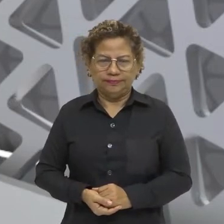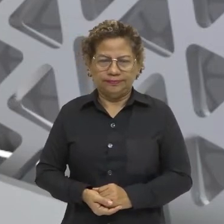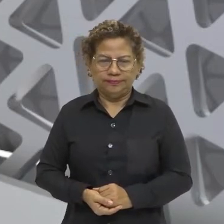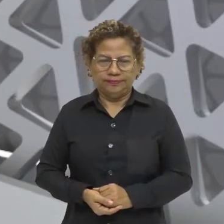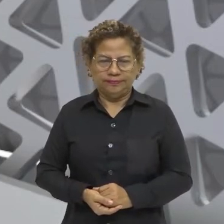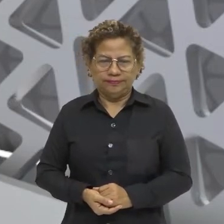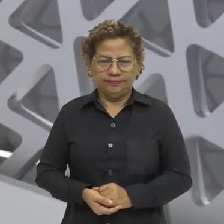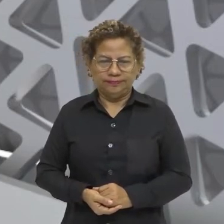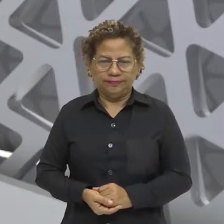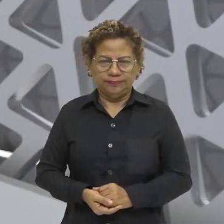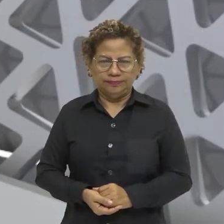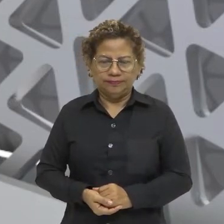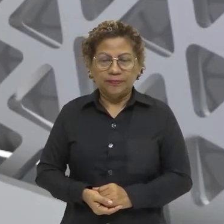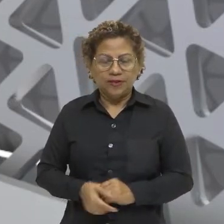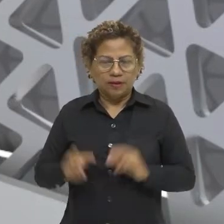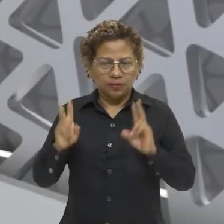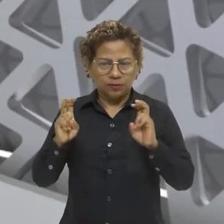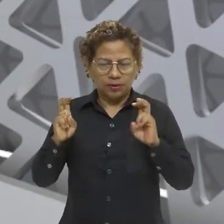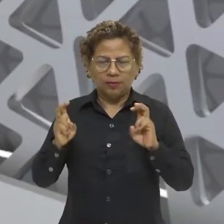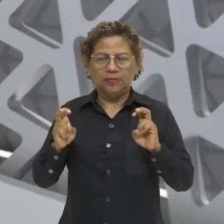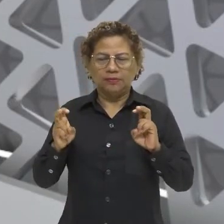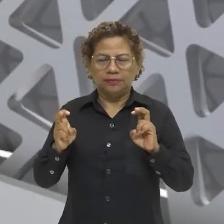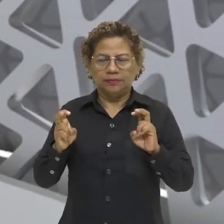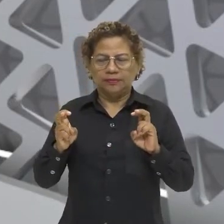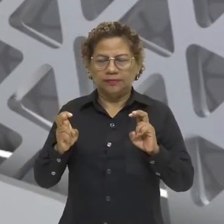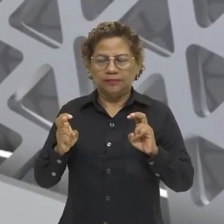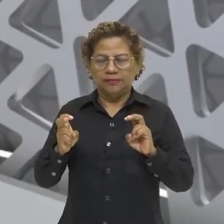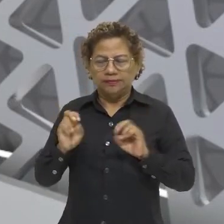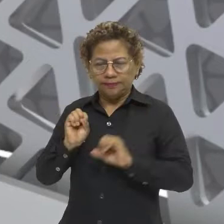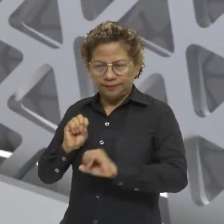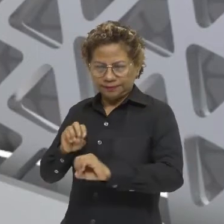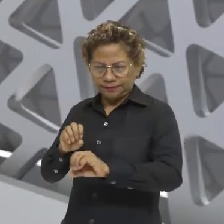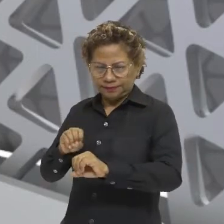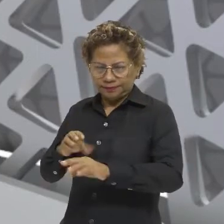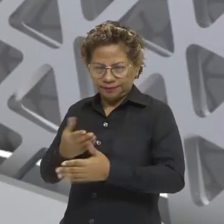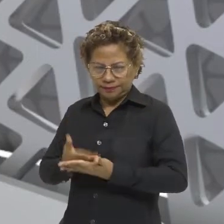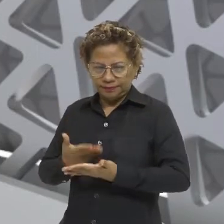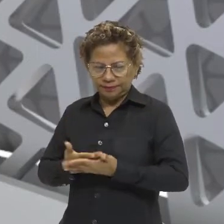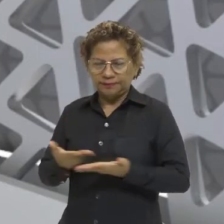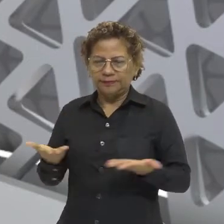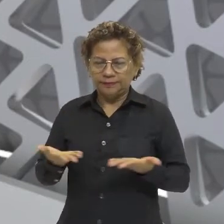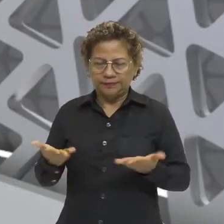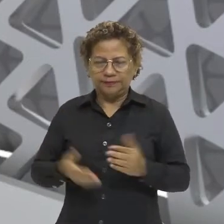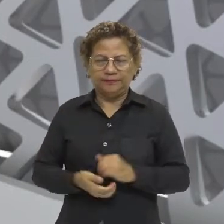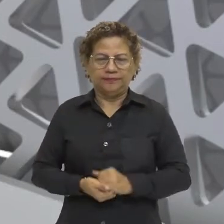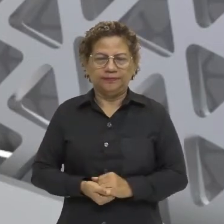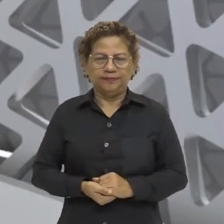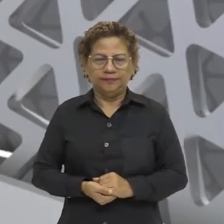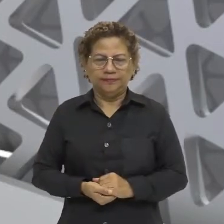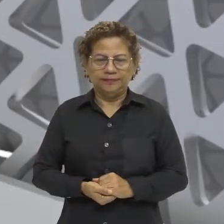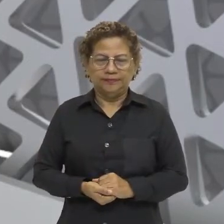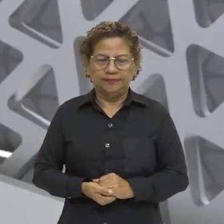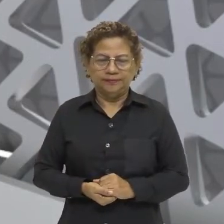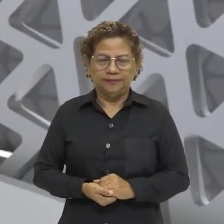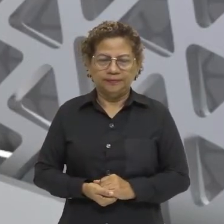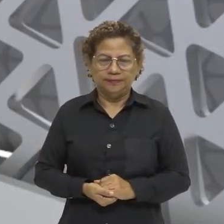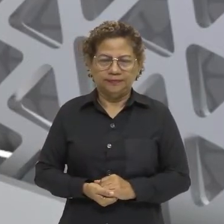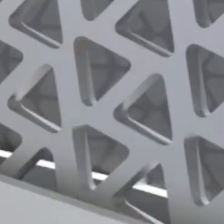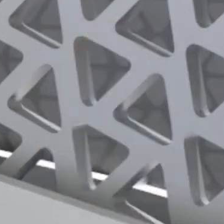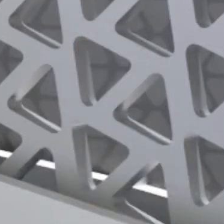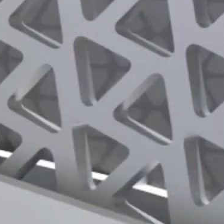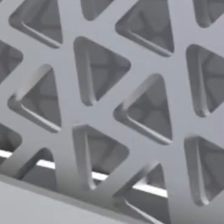Muito bem, esse é o tema da nossa aula de hoje. Vamos conhecer agora o que nós iremos estudar.